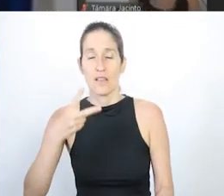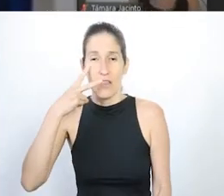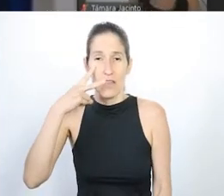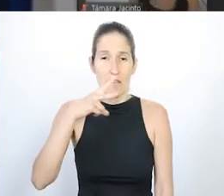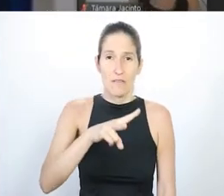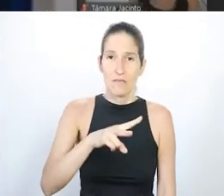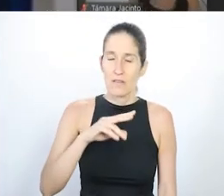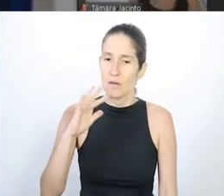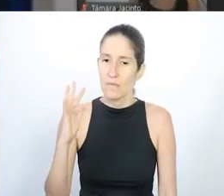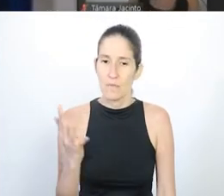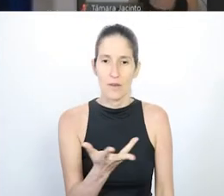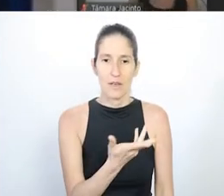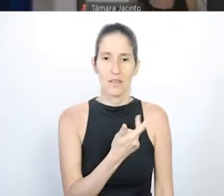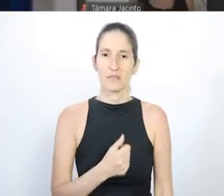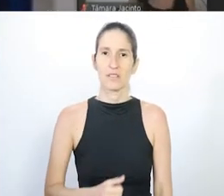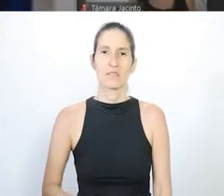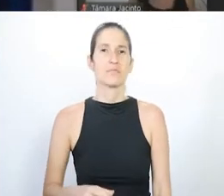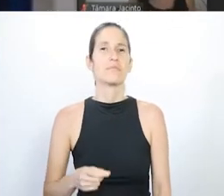entendia